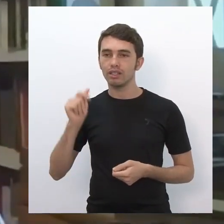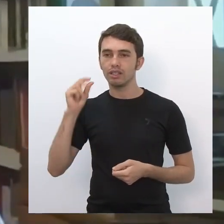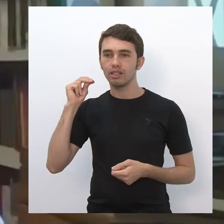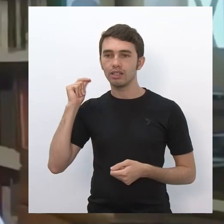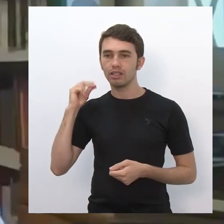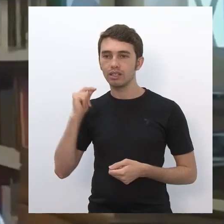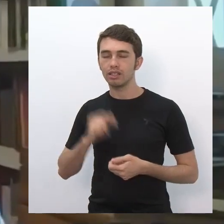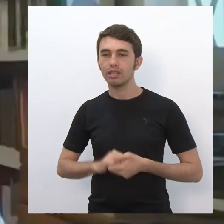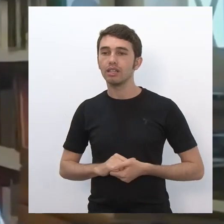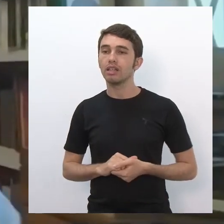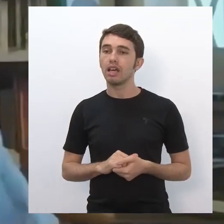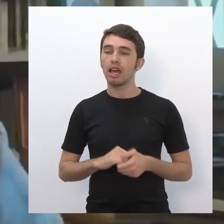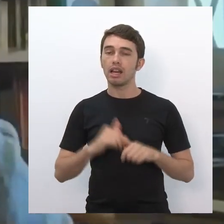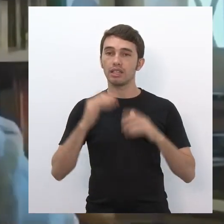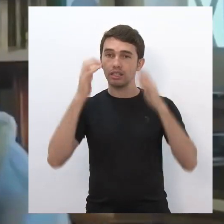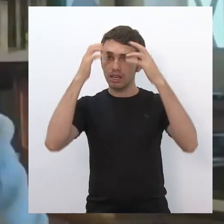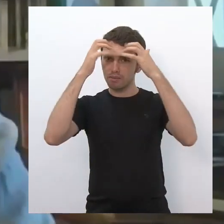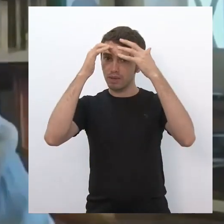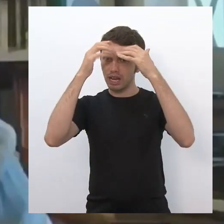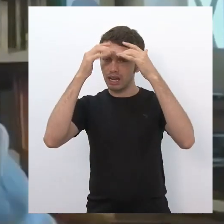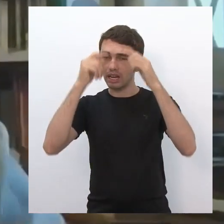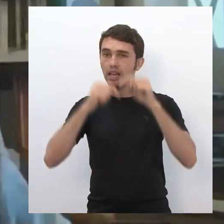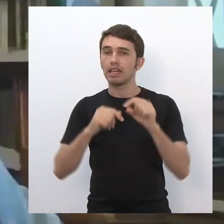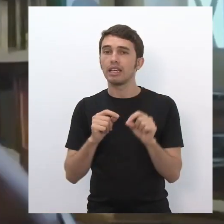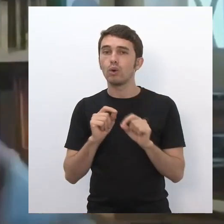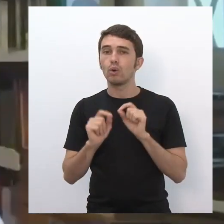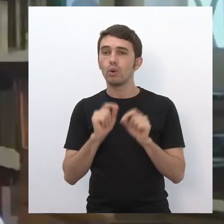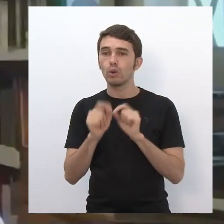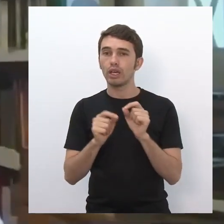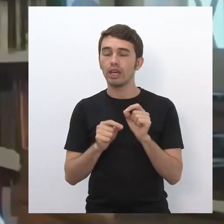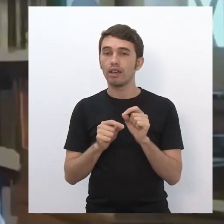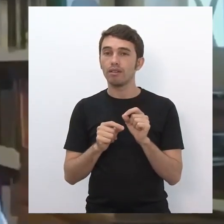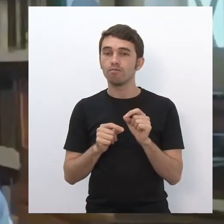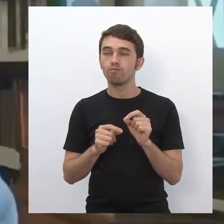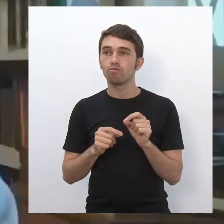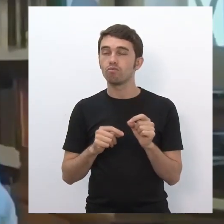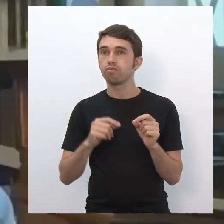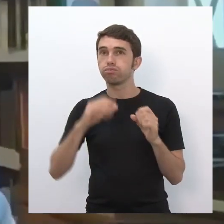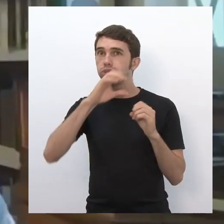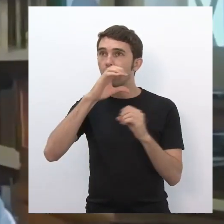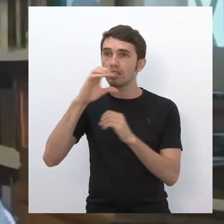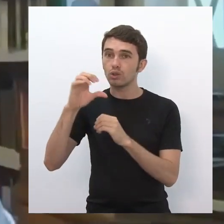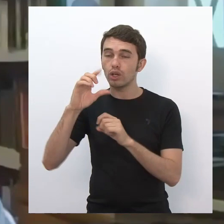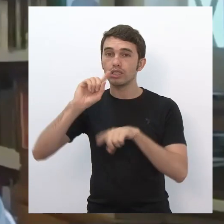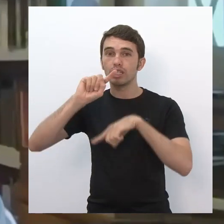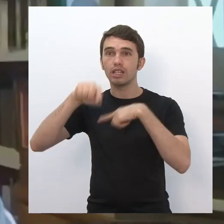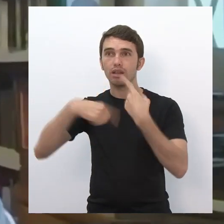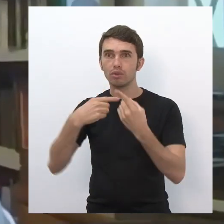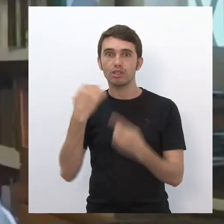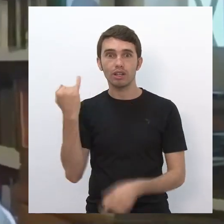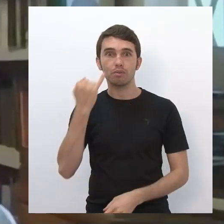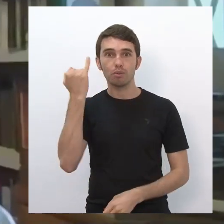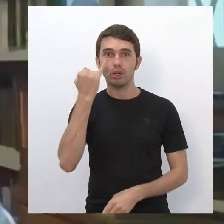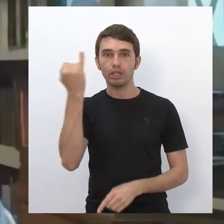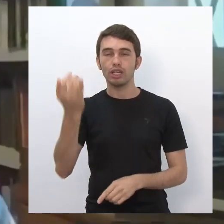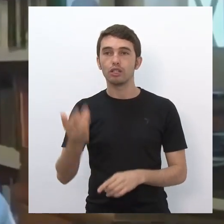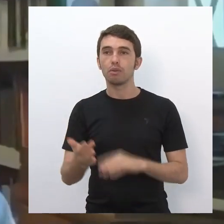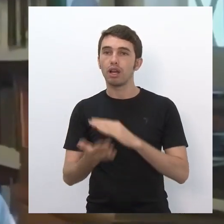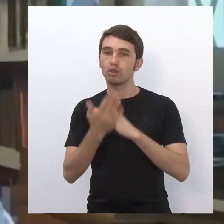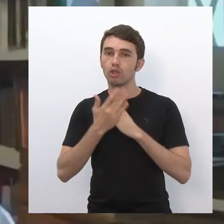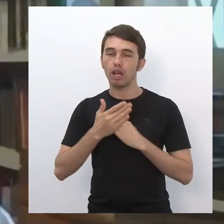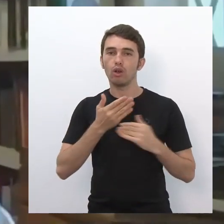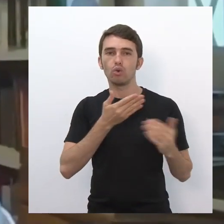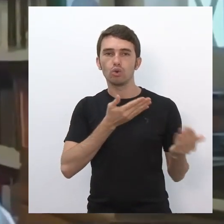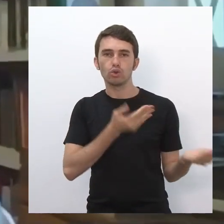trabalha no cérebro questões que são questões que serão importantíssimas depois para o jovem ou para o